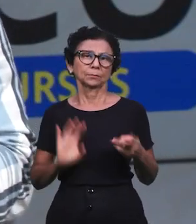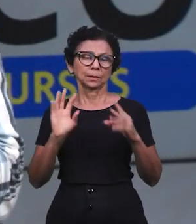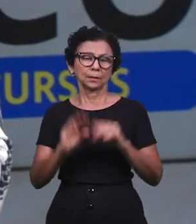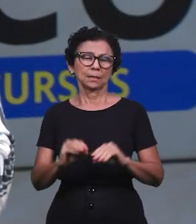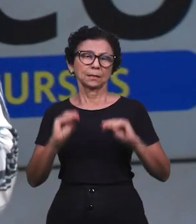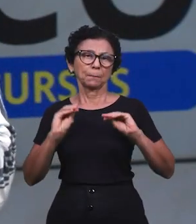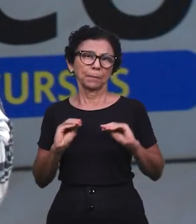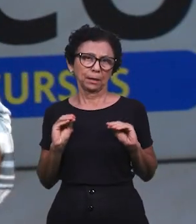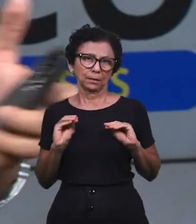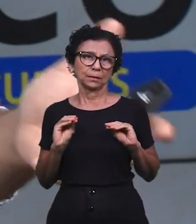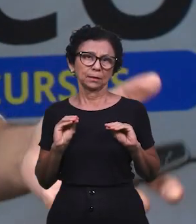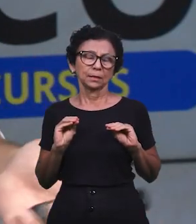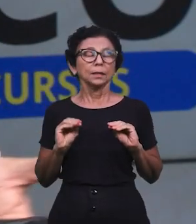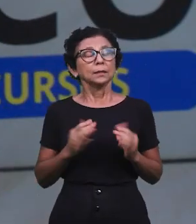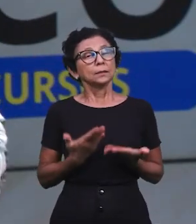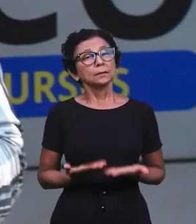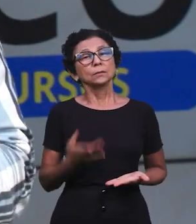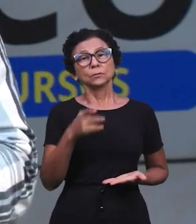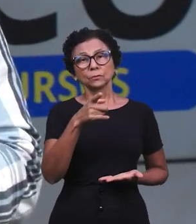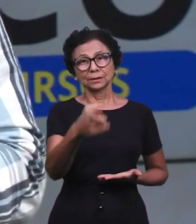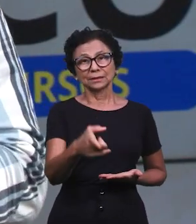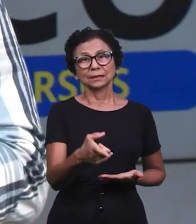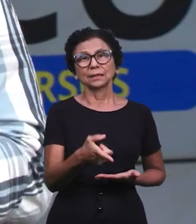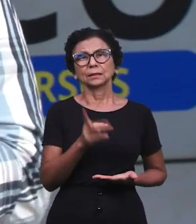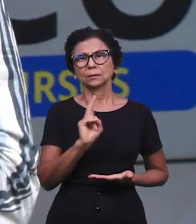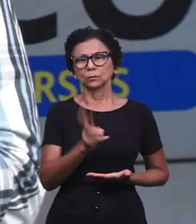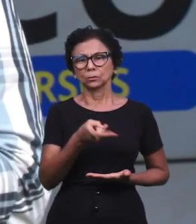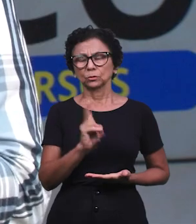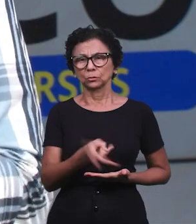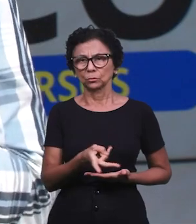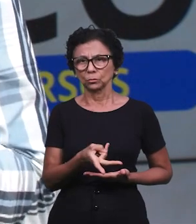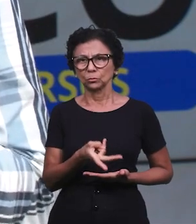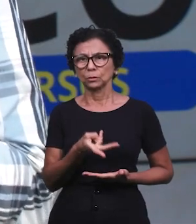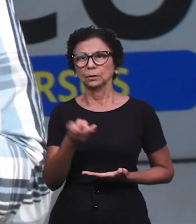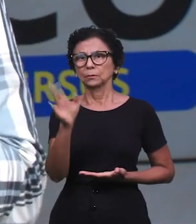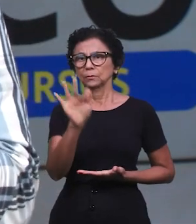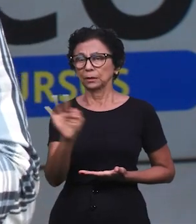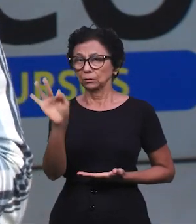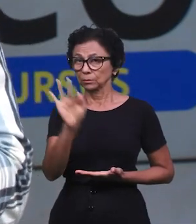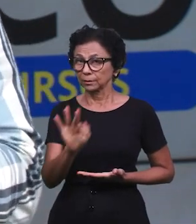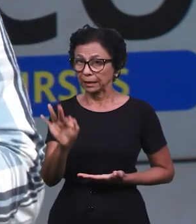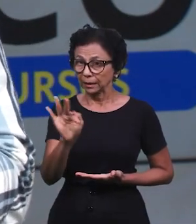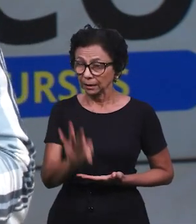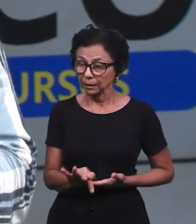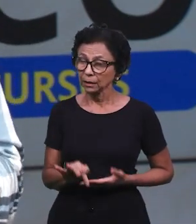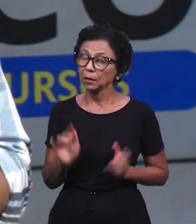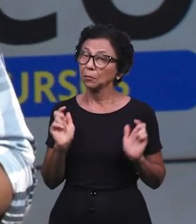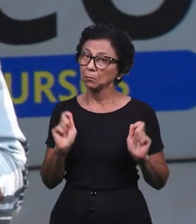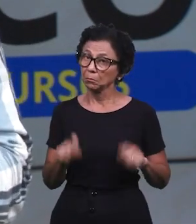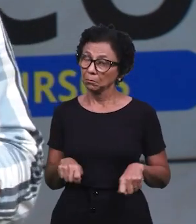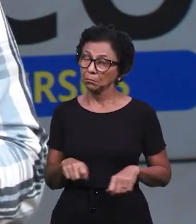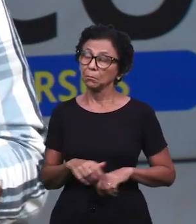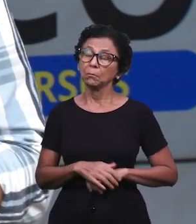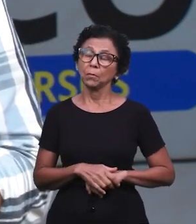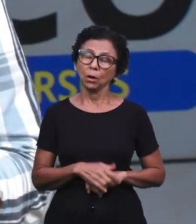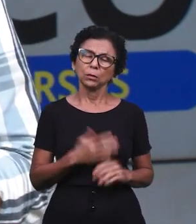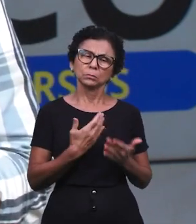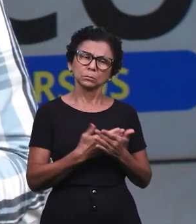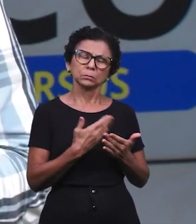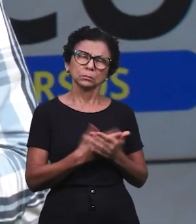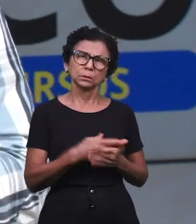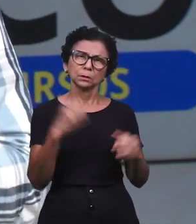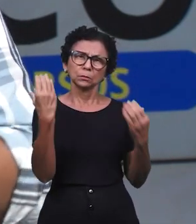para você que está fazendo a faculdade ainda, pode ser interessante já começar a estudar para concurso